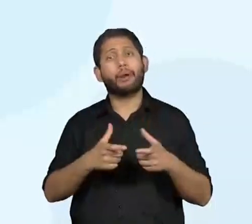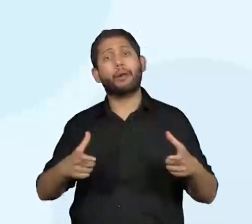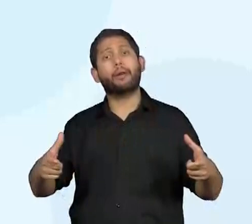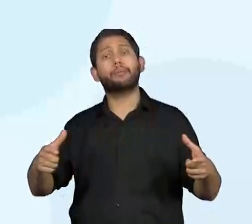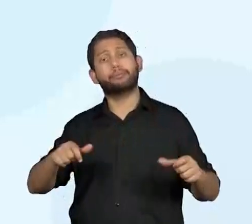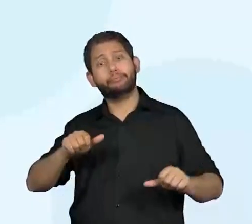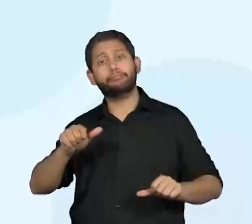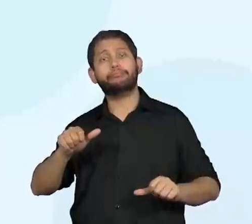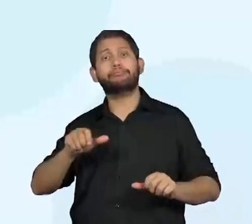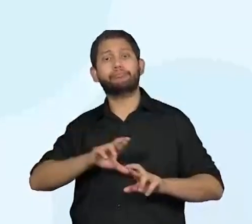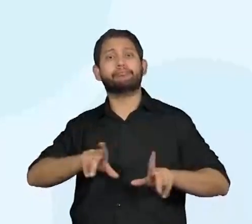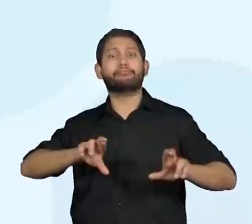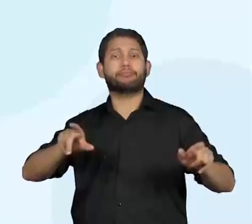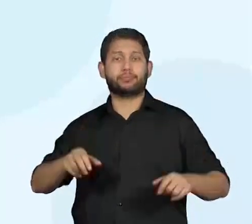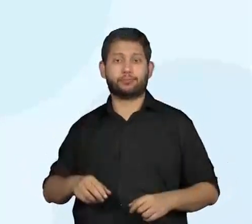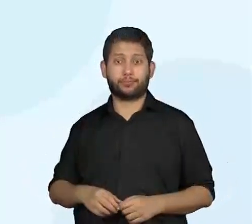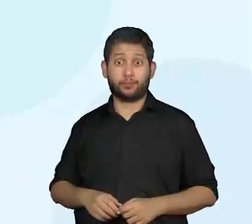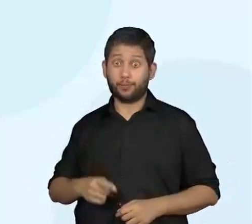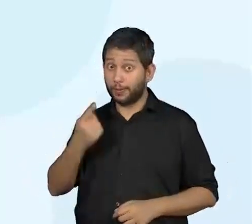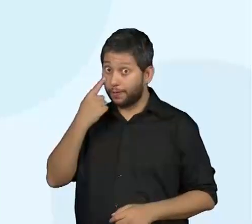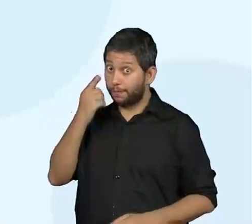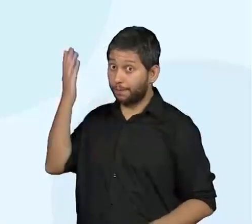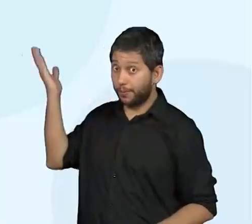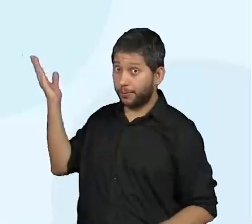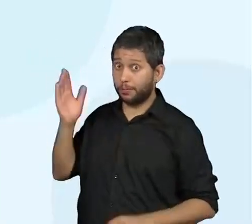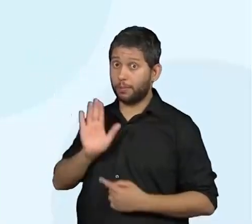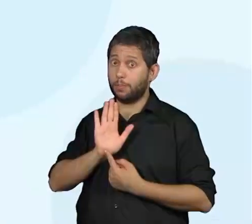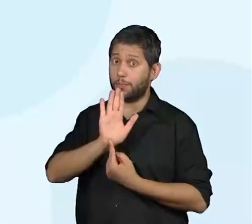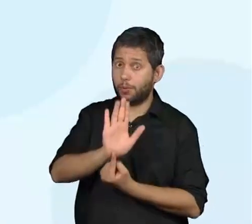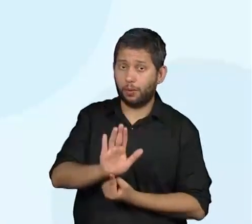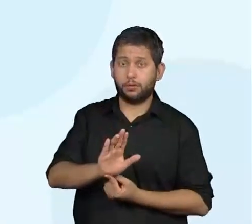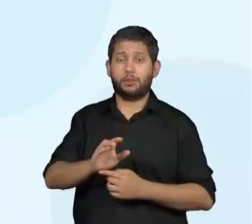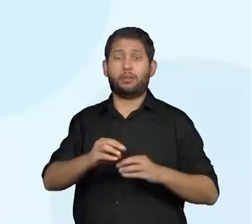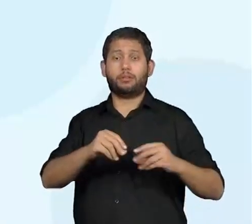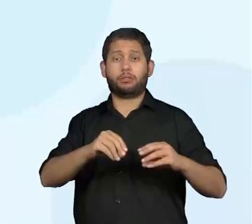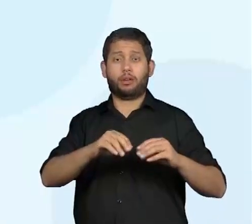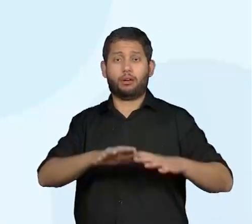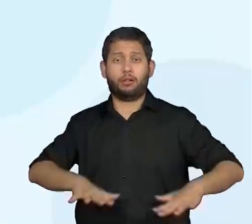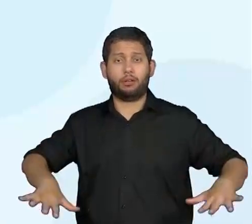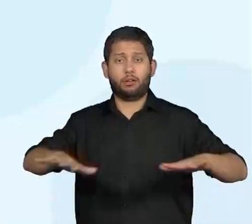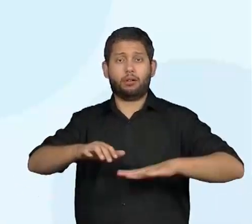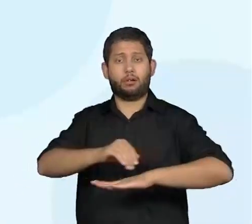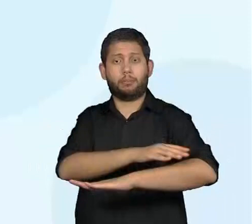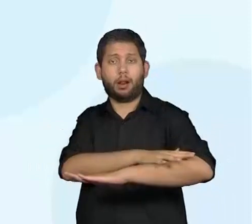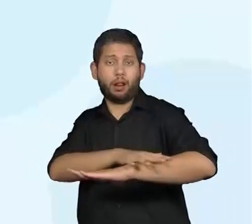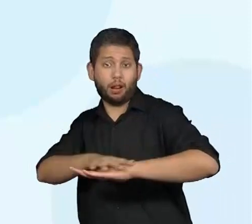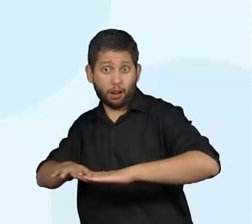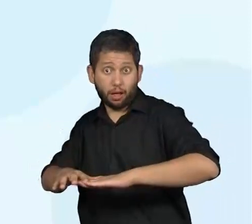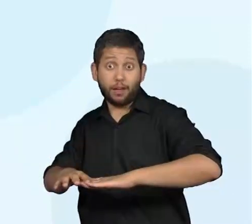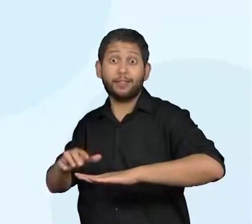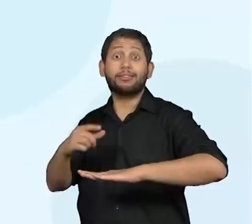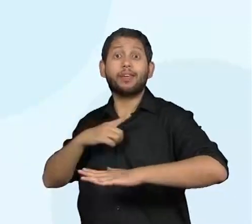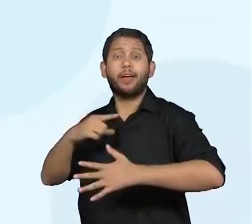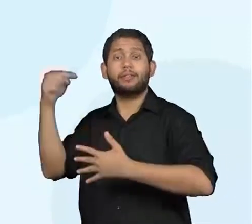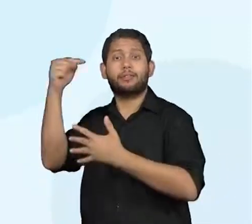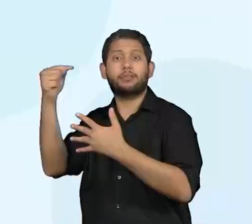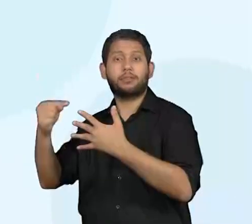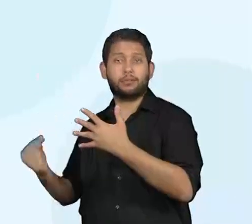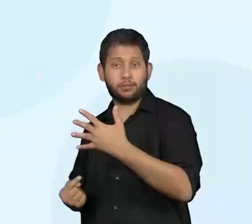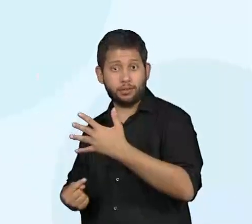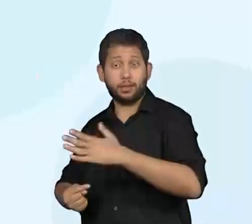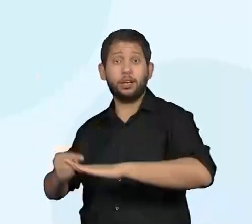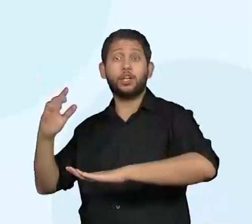externos, ajudam a modificar a formação da paisagem.